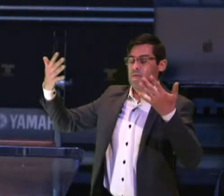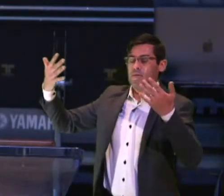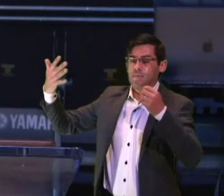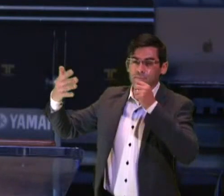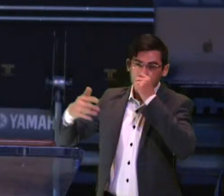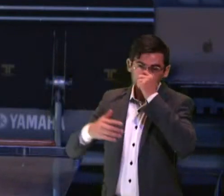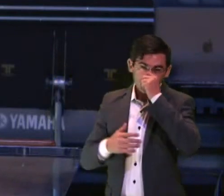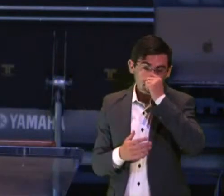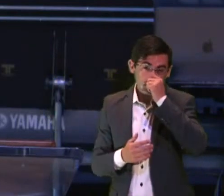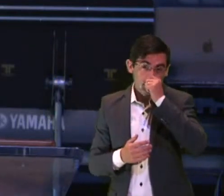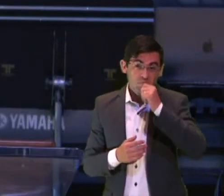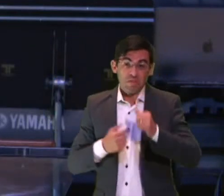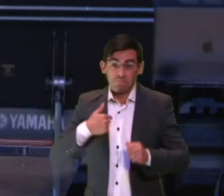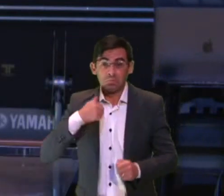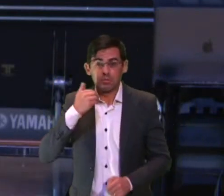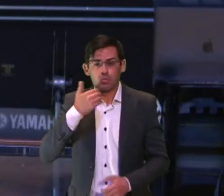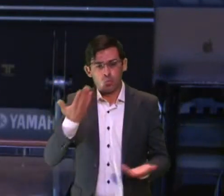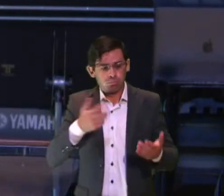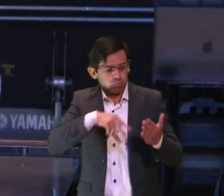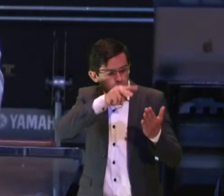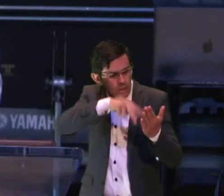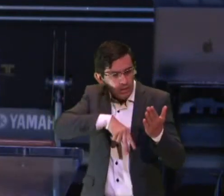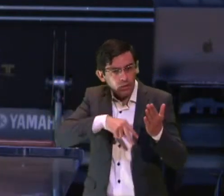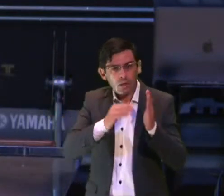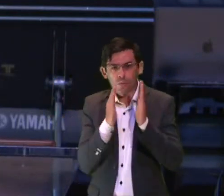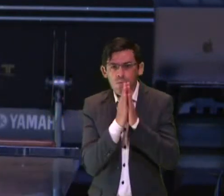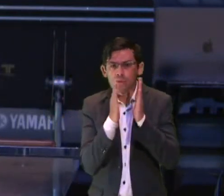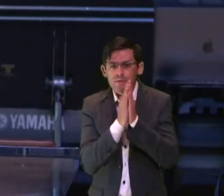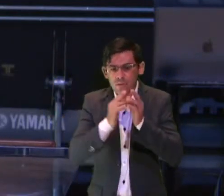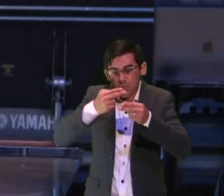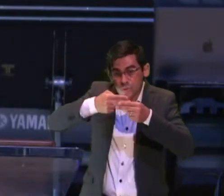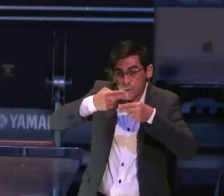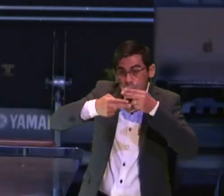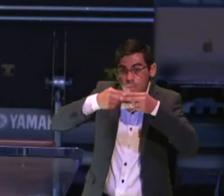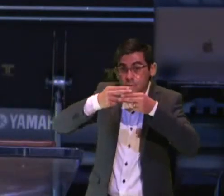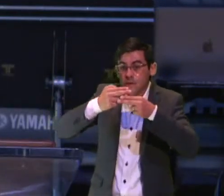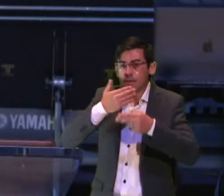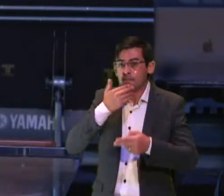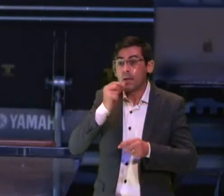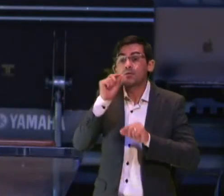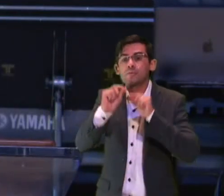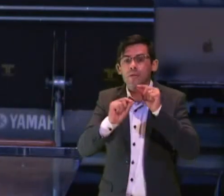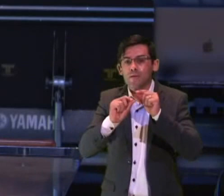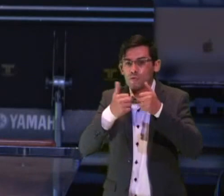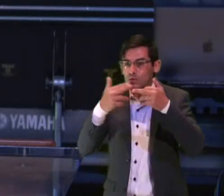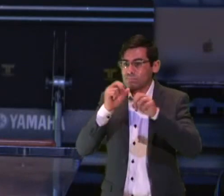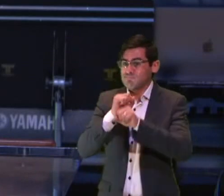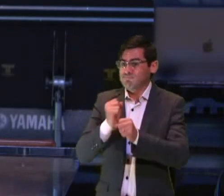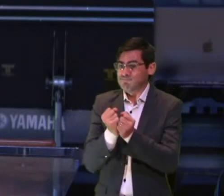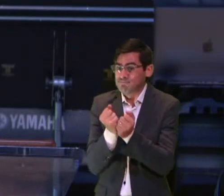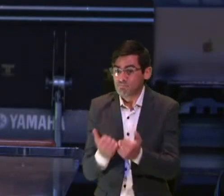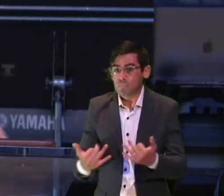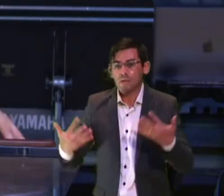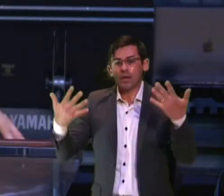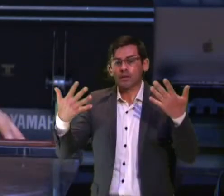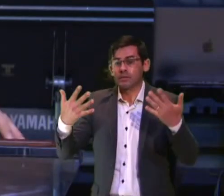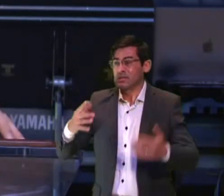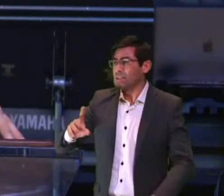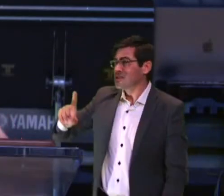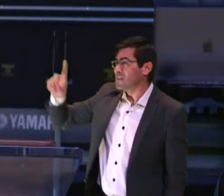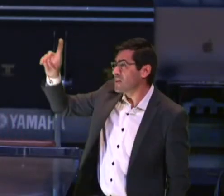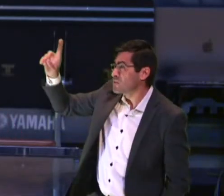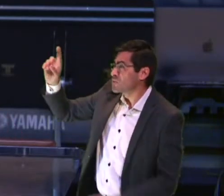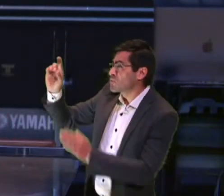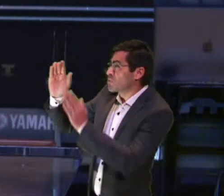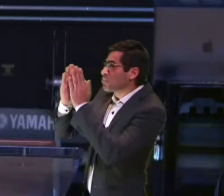E eu acho interessante a oração de Neemias. Ele pede algo absurdo. Deus move o coração